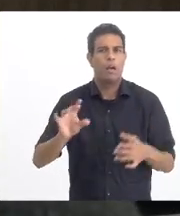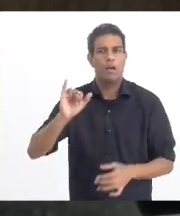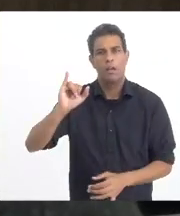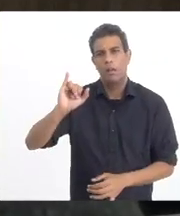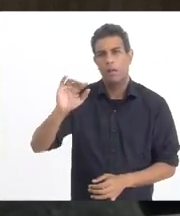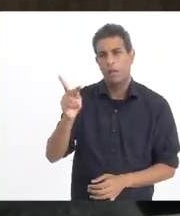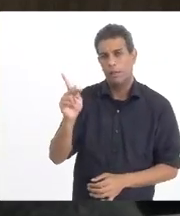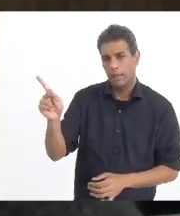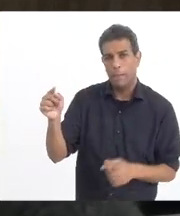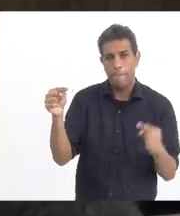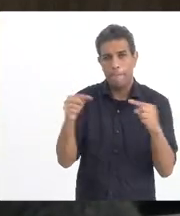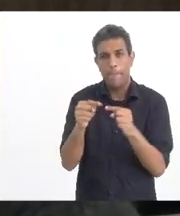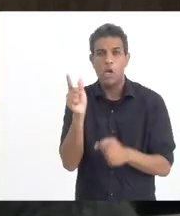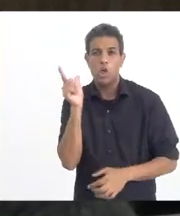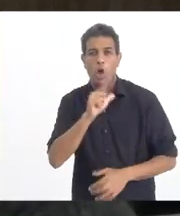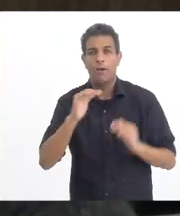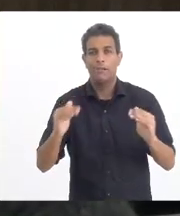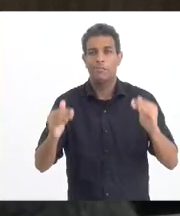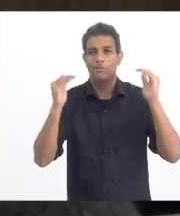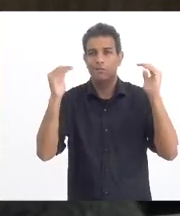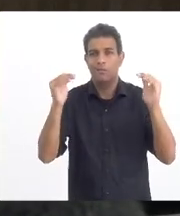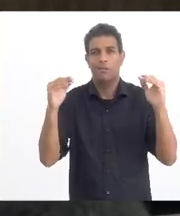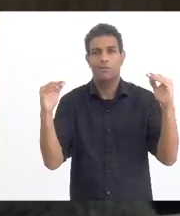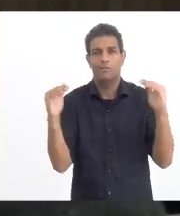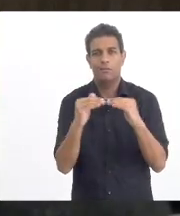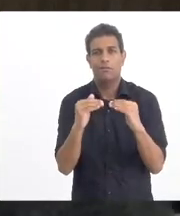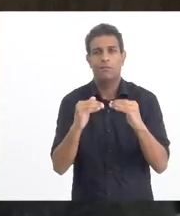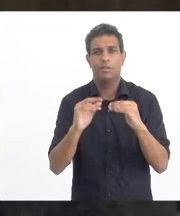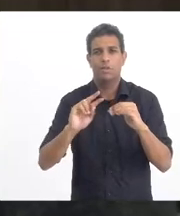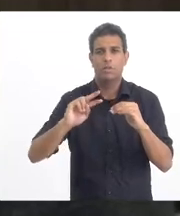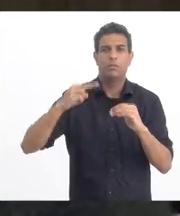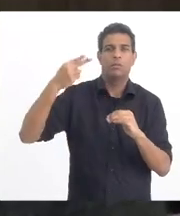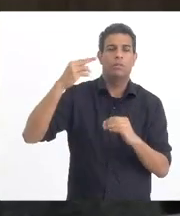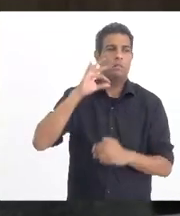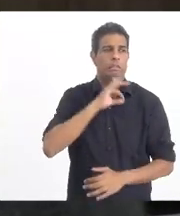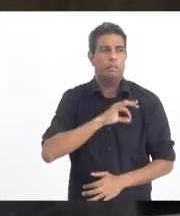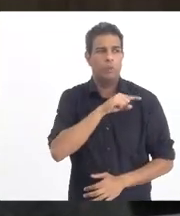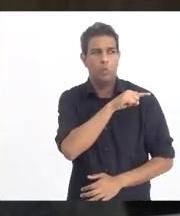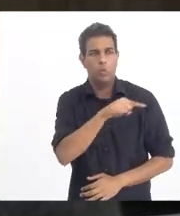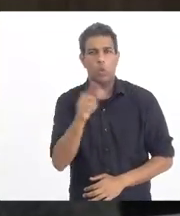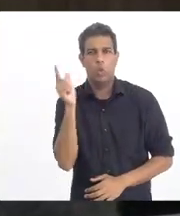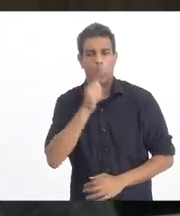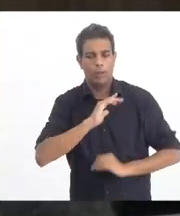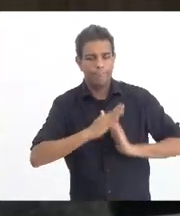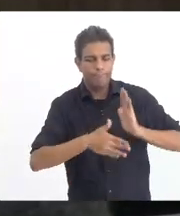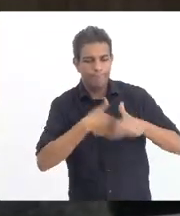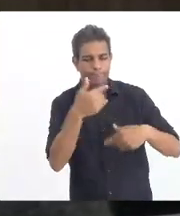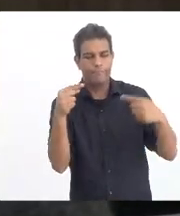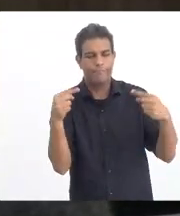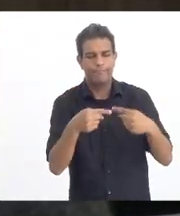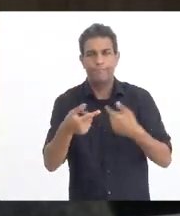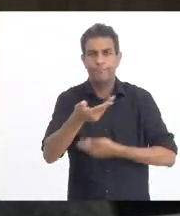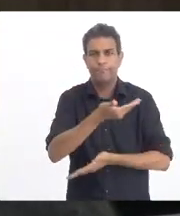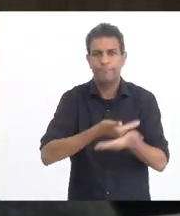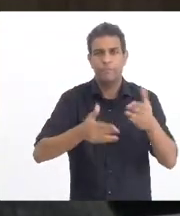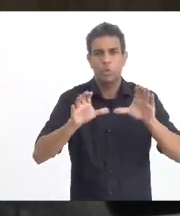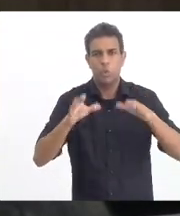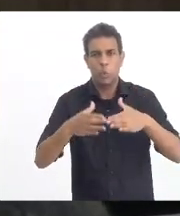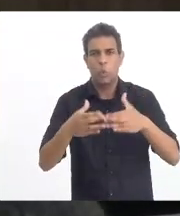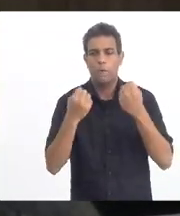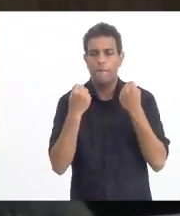pela meritocracia, podendo aumentar o nosso salário daquilo que você produzir, porque você vai ter uma tropa